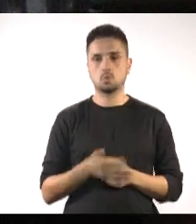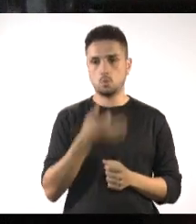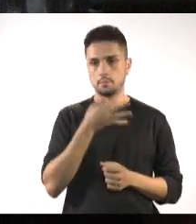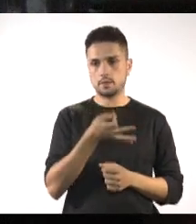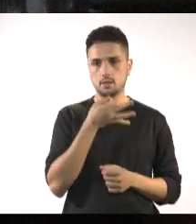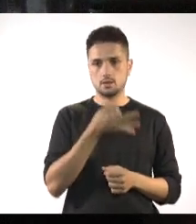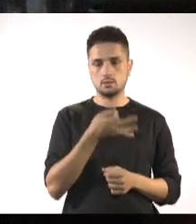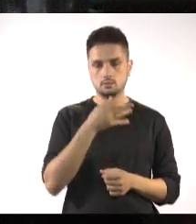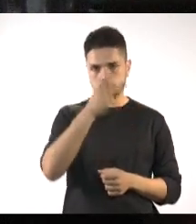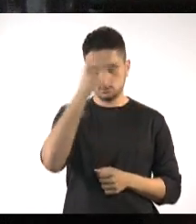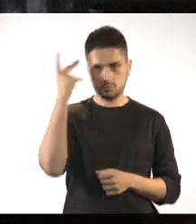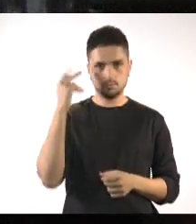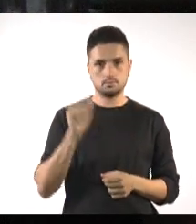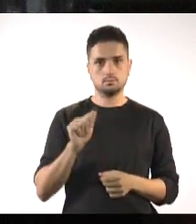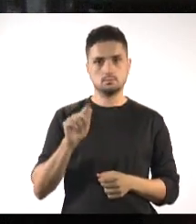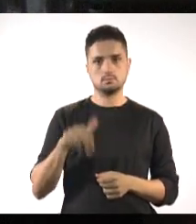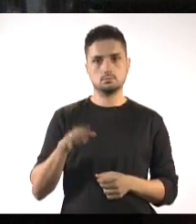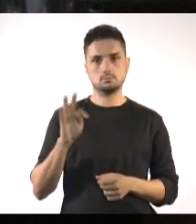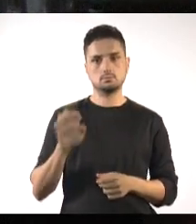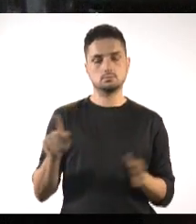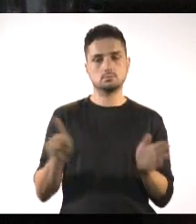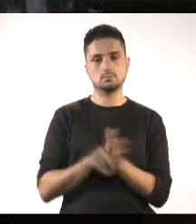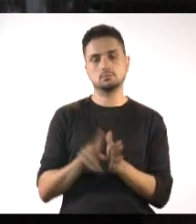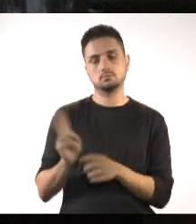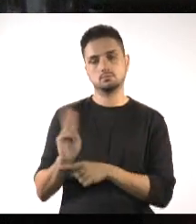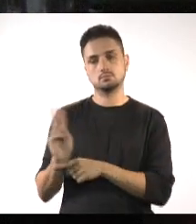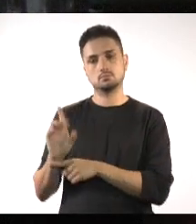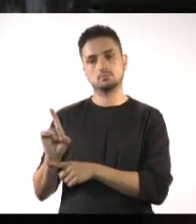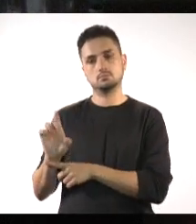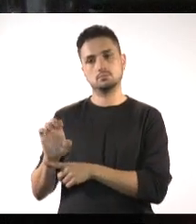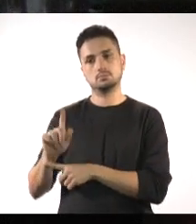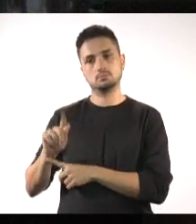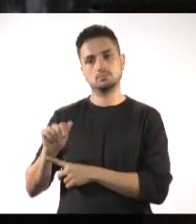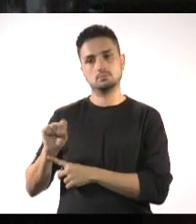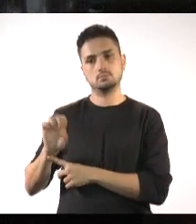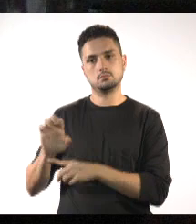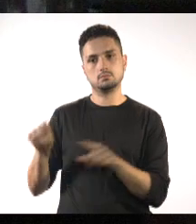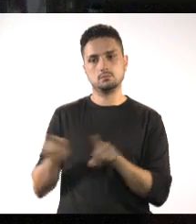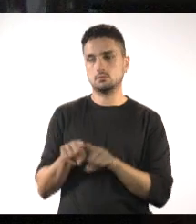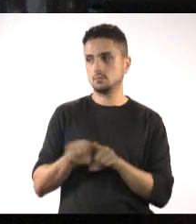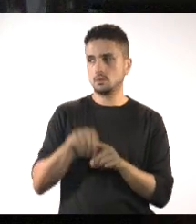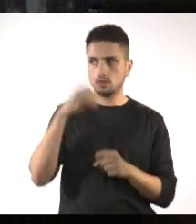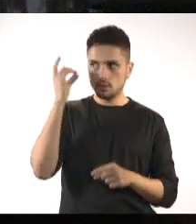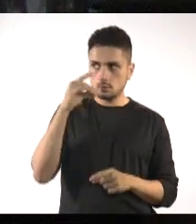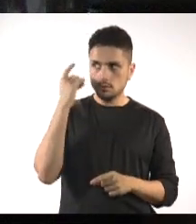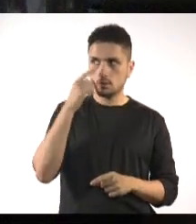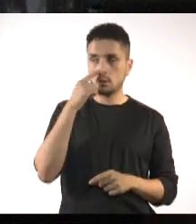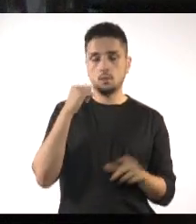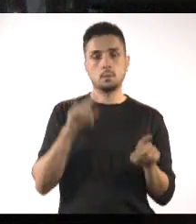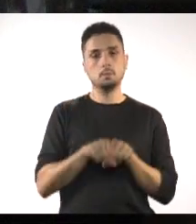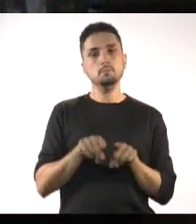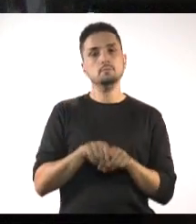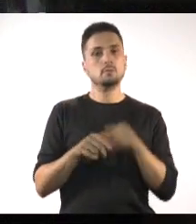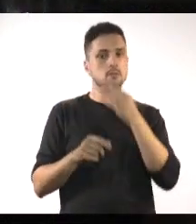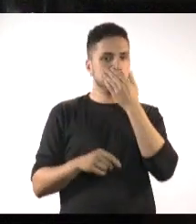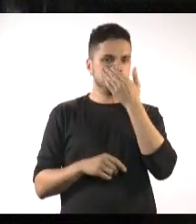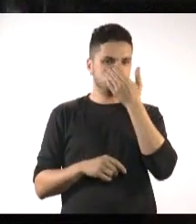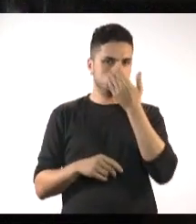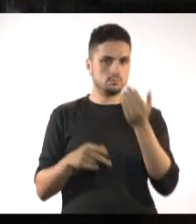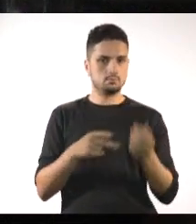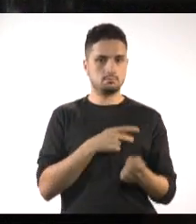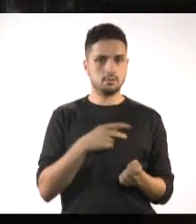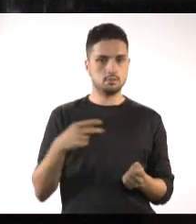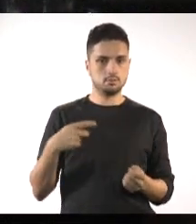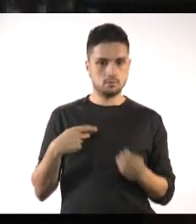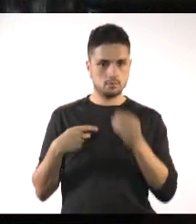inclusive a gente do Degase, mas também deputados, também agentes da pastoral do Menor, da